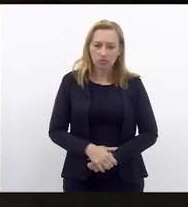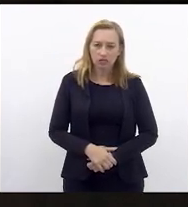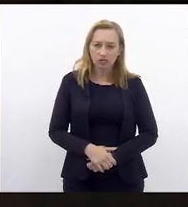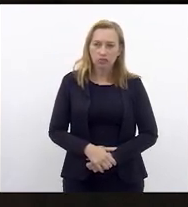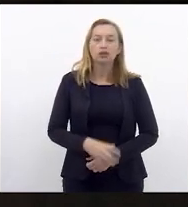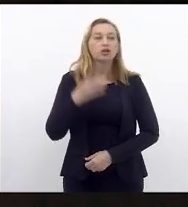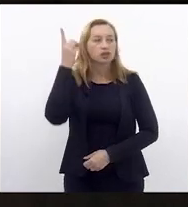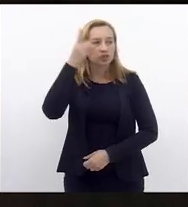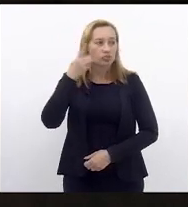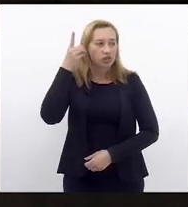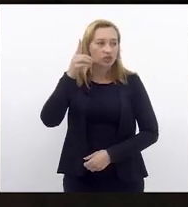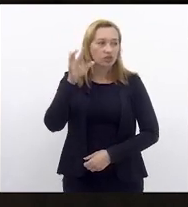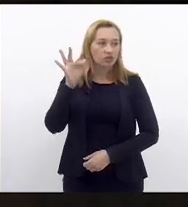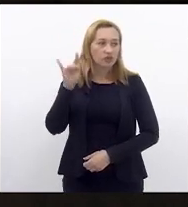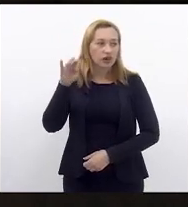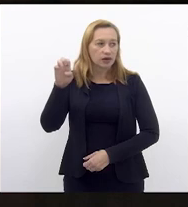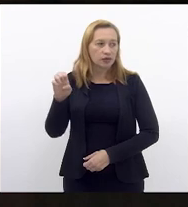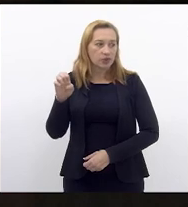Deputado Felipe Soares.